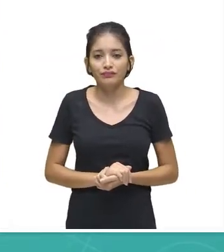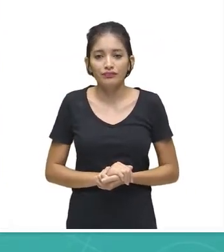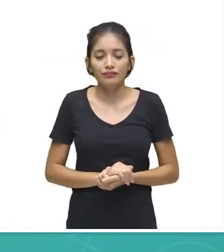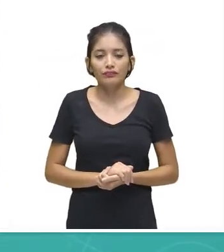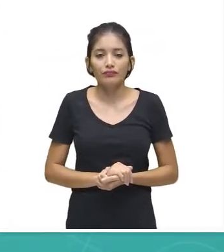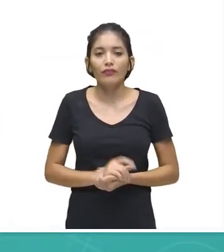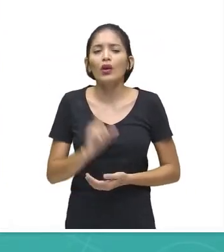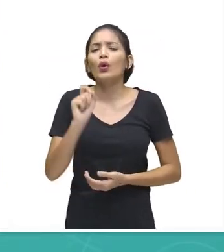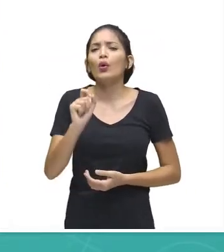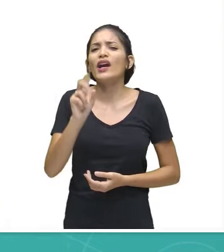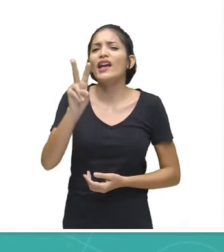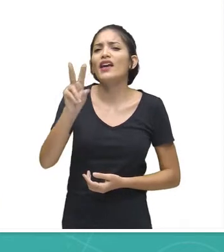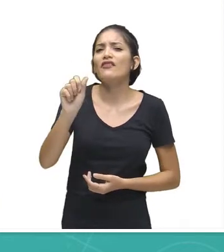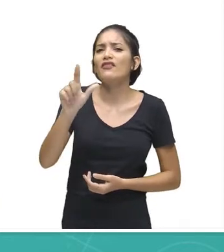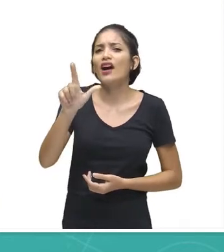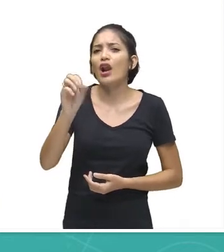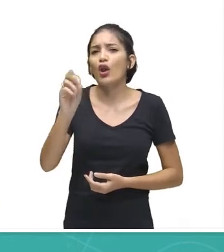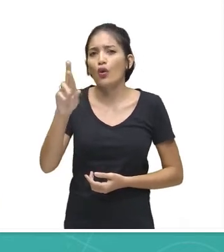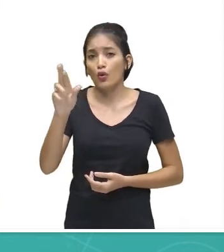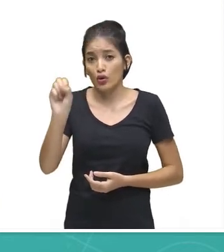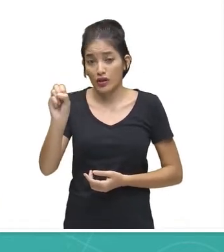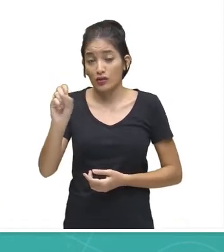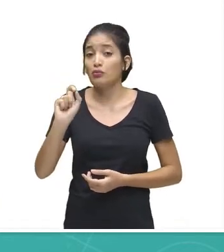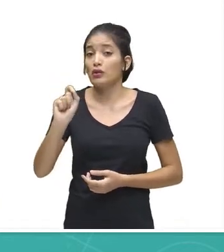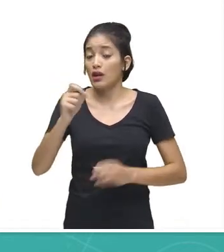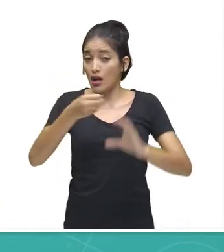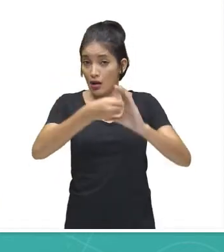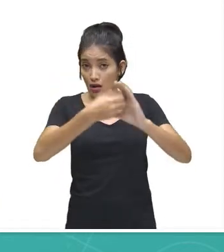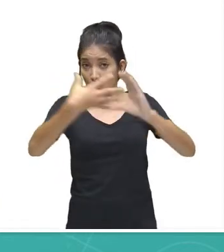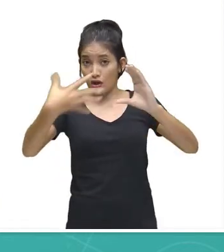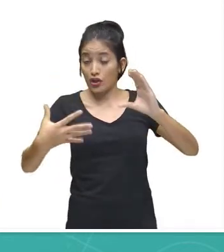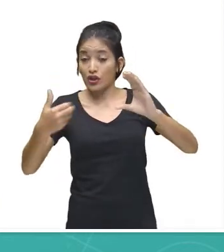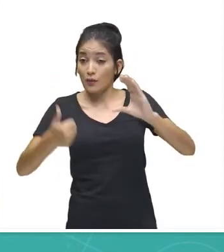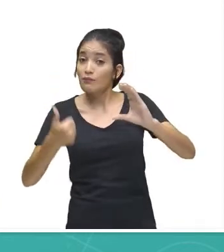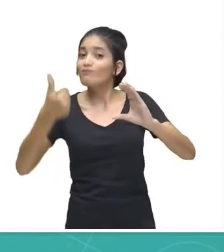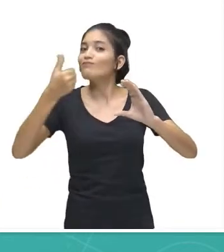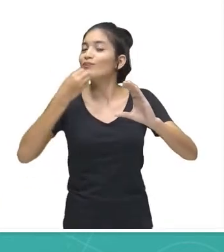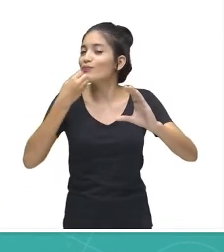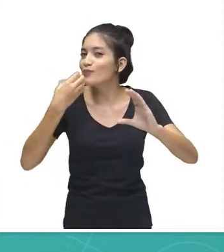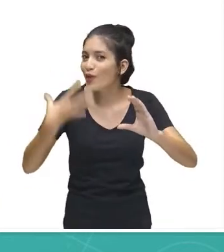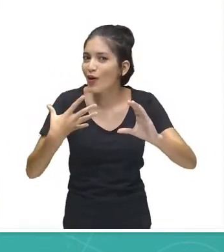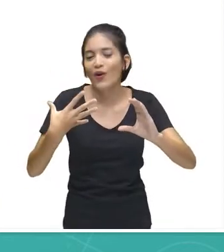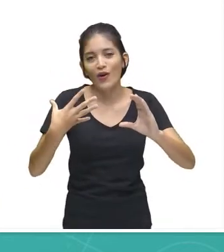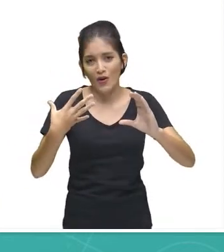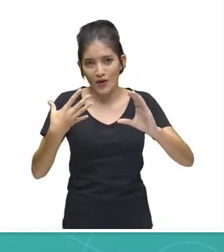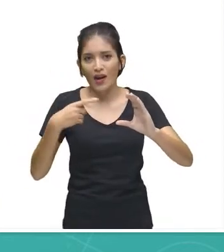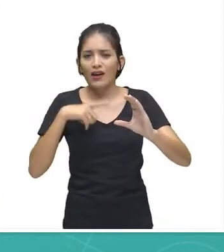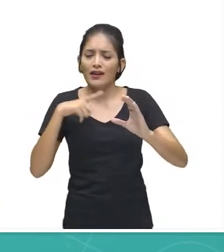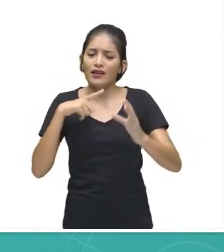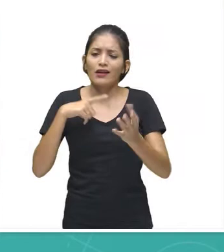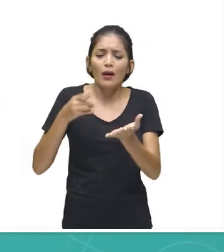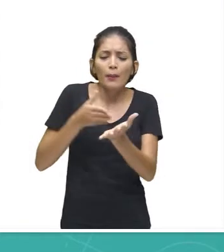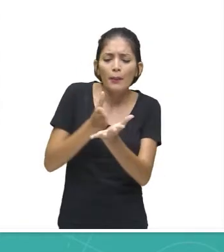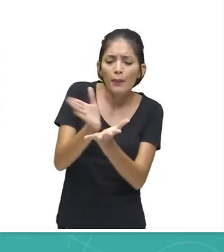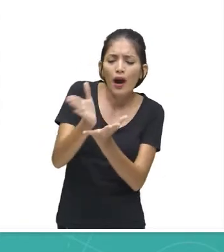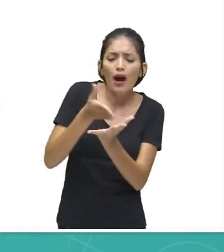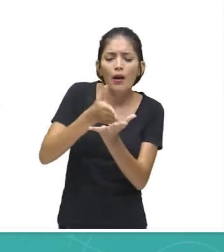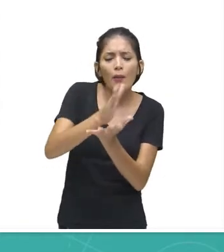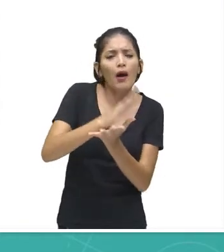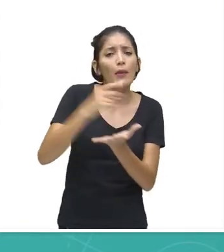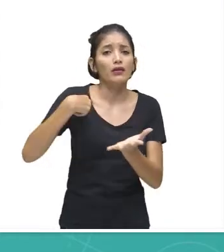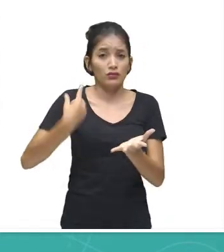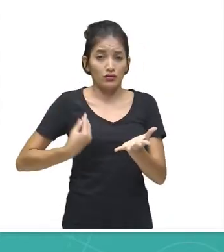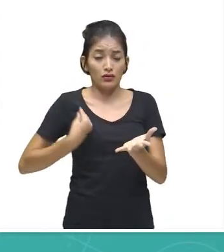que são os valores? Os valores são características positivas que devem nortear a nossa vida e que